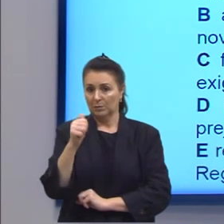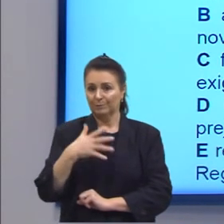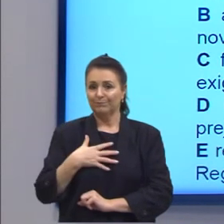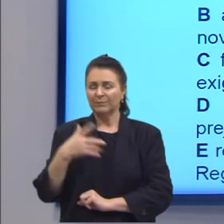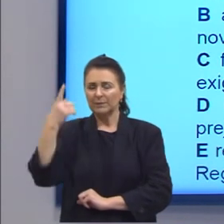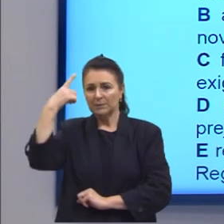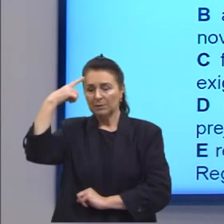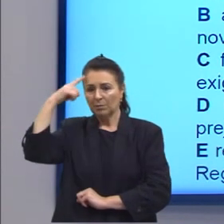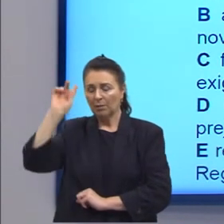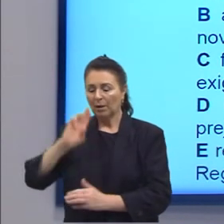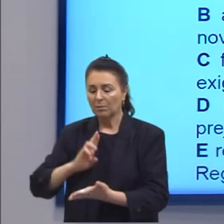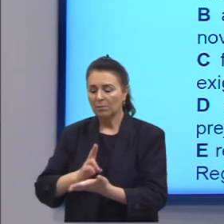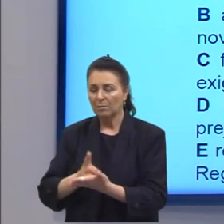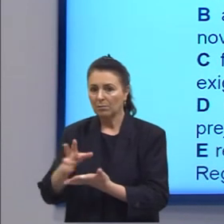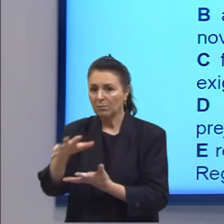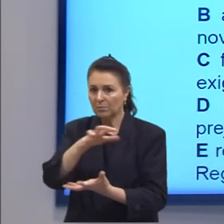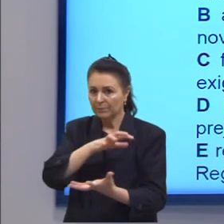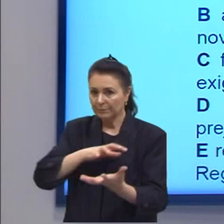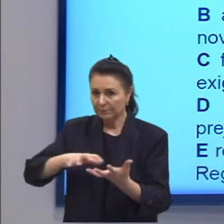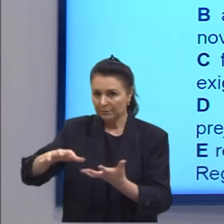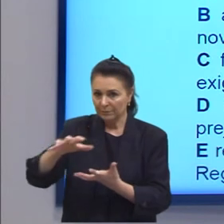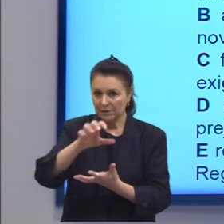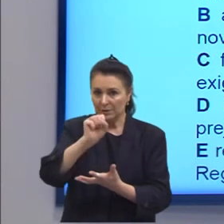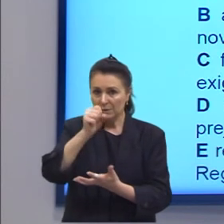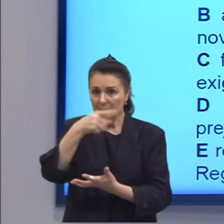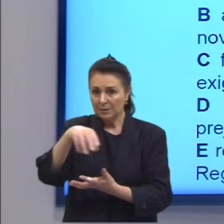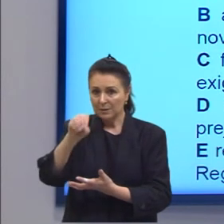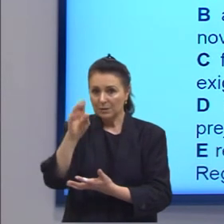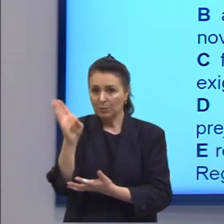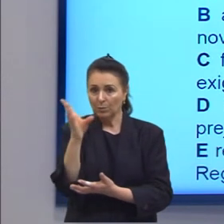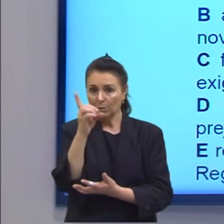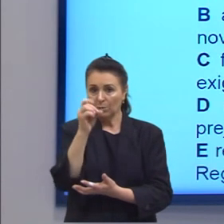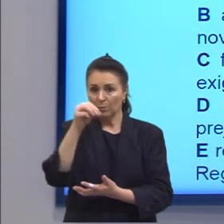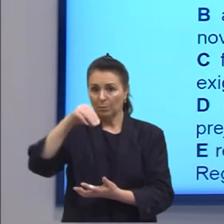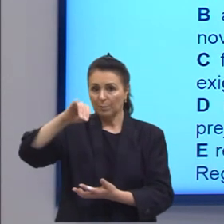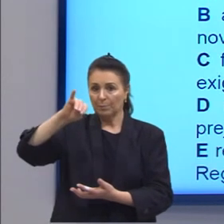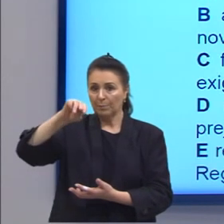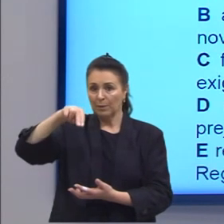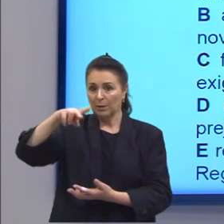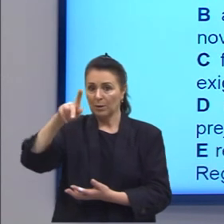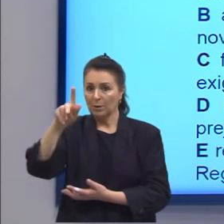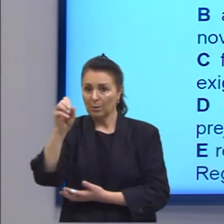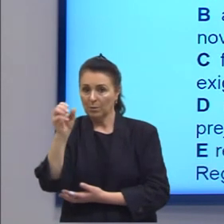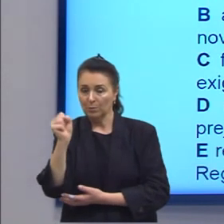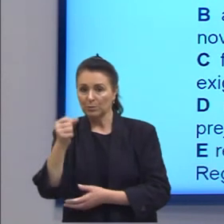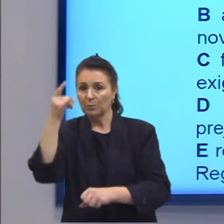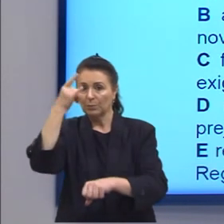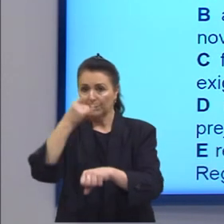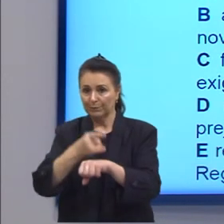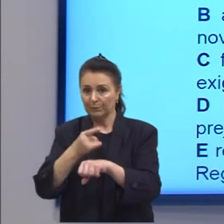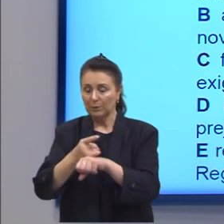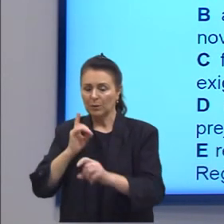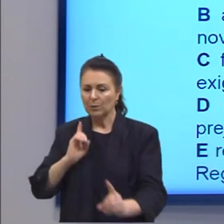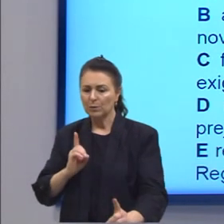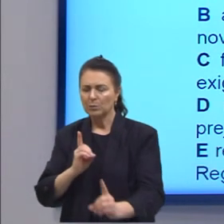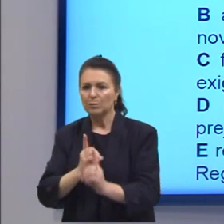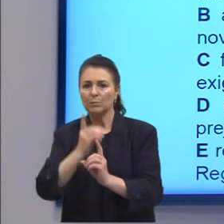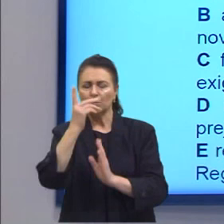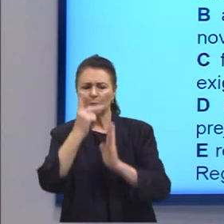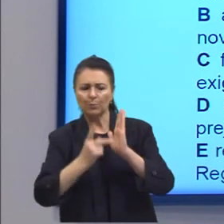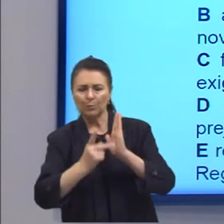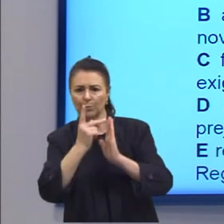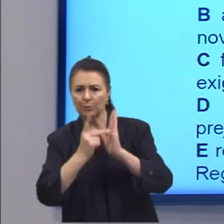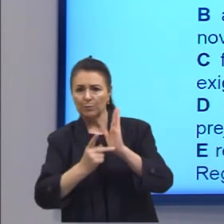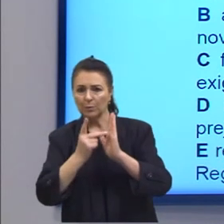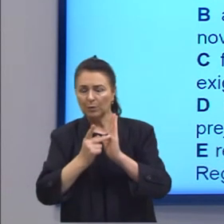clima das ideias que se ser a falta de São Domingos na do Haiti o descobrimento de planos para um levante armado